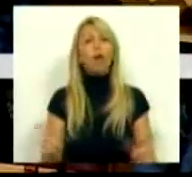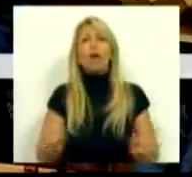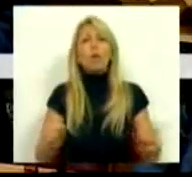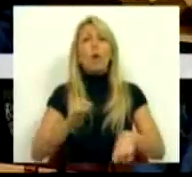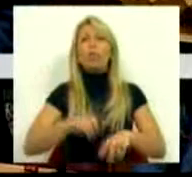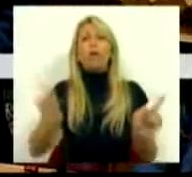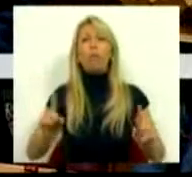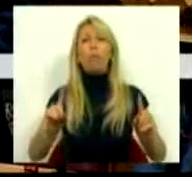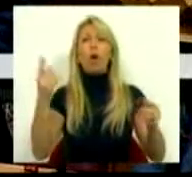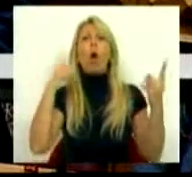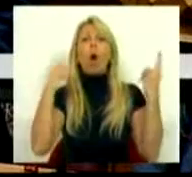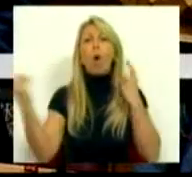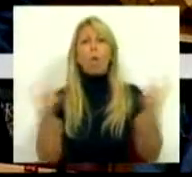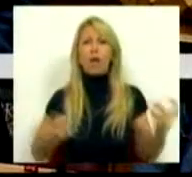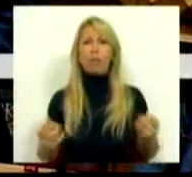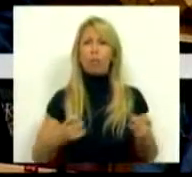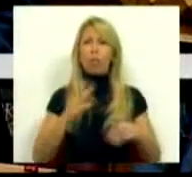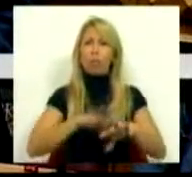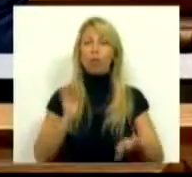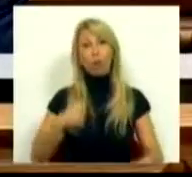É que eu gostava que o Sr. Primeiro-Ministro ouvisse.